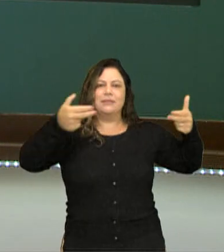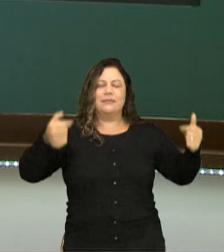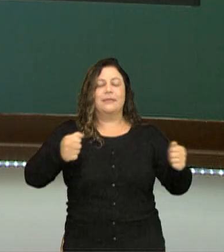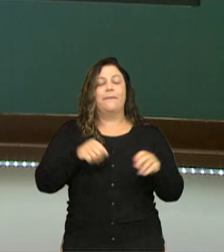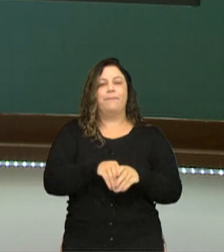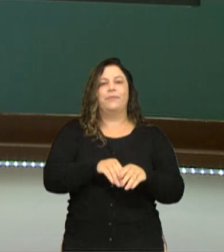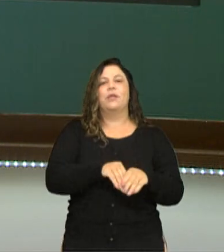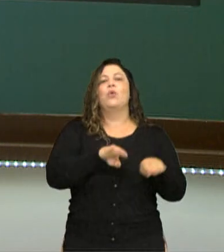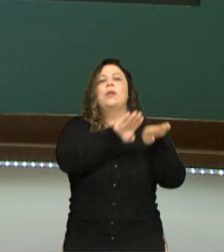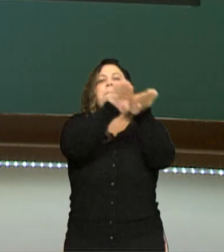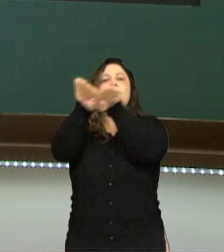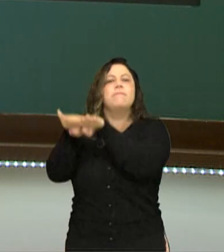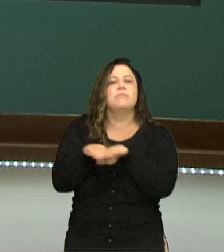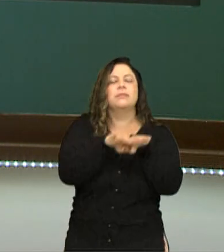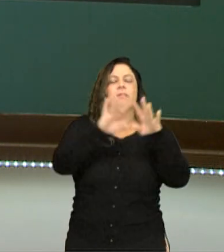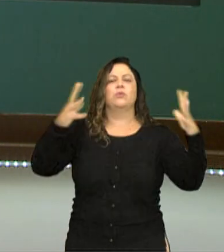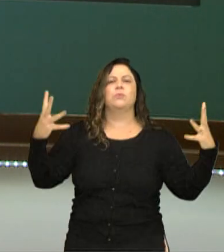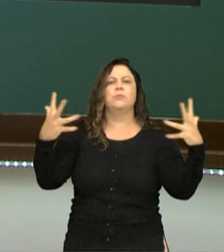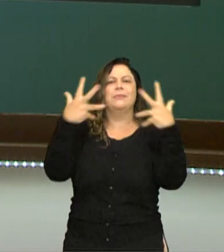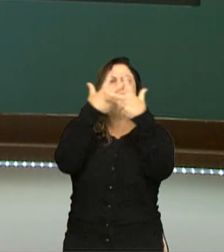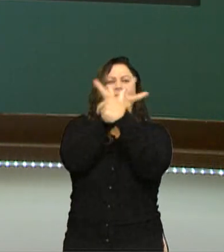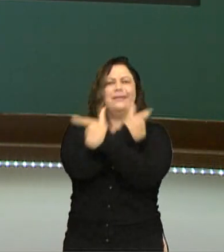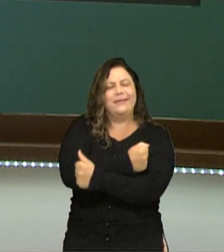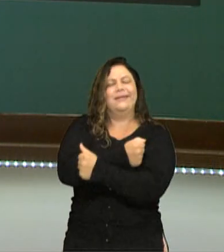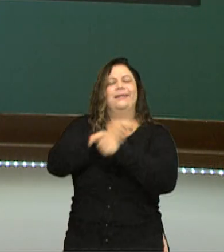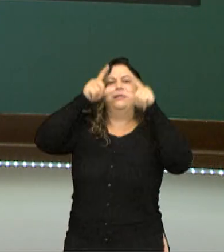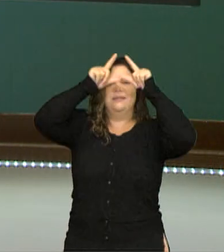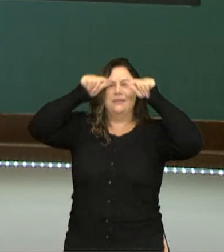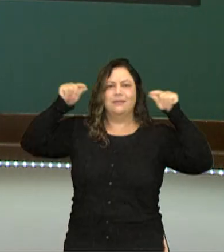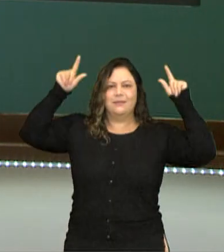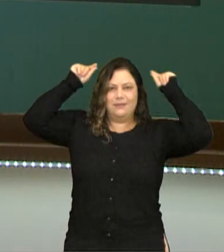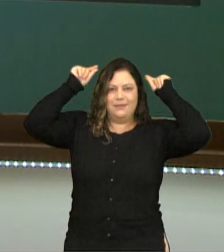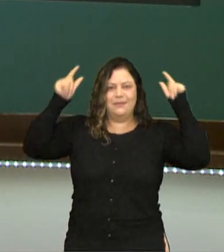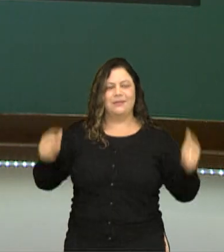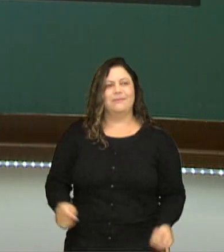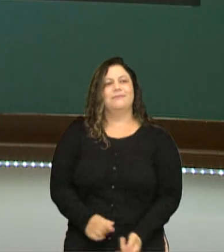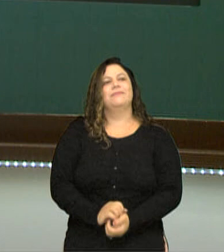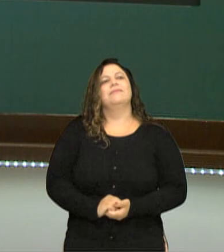padrão de beleza grego que tem essa simetria, essa harmonia.